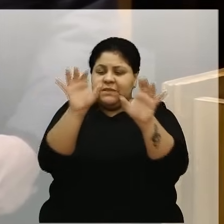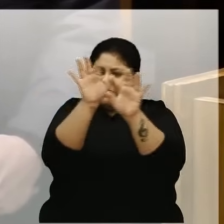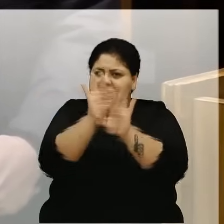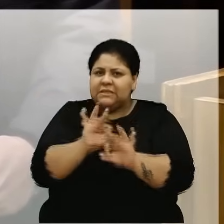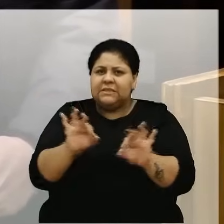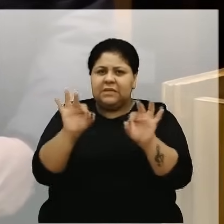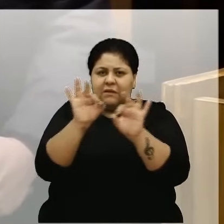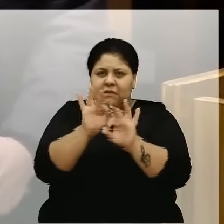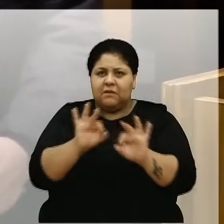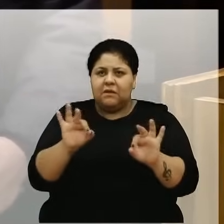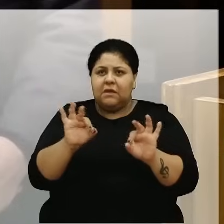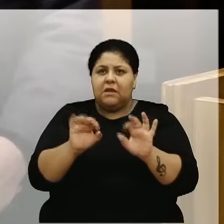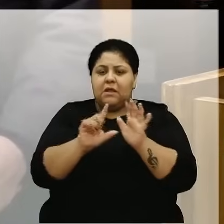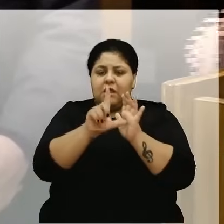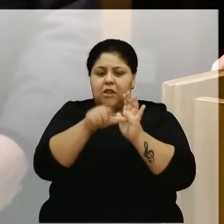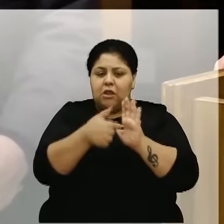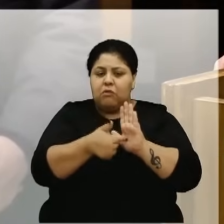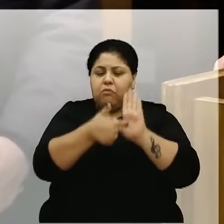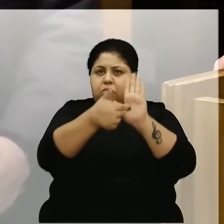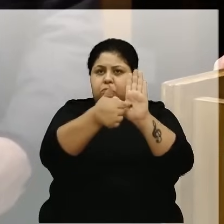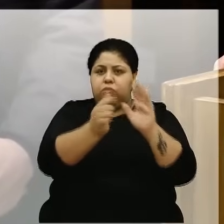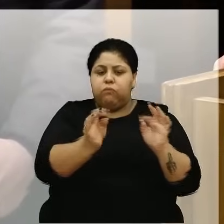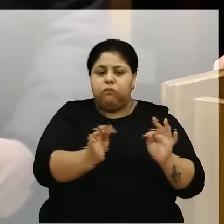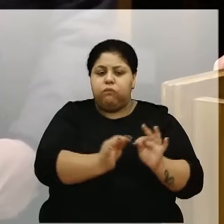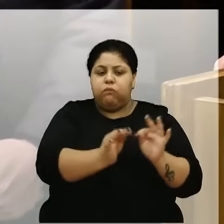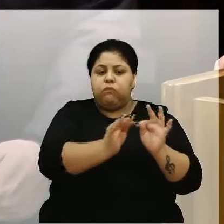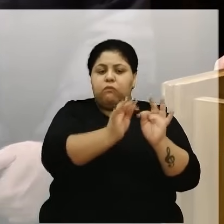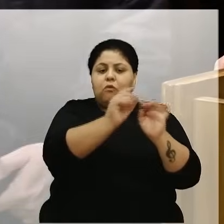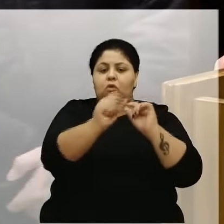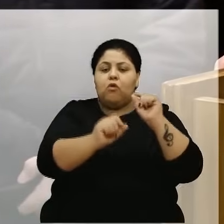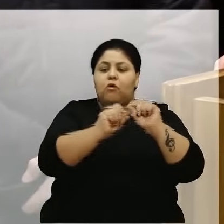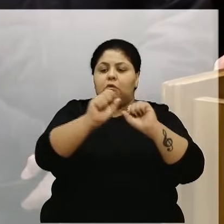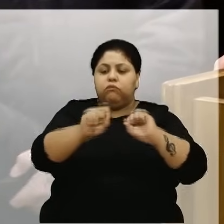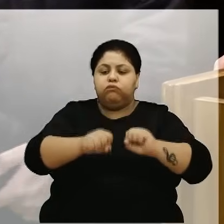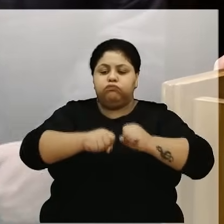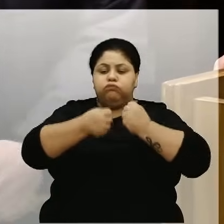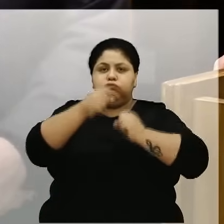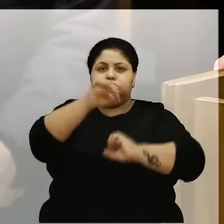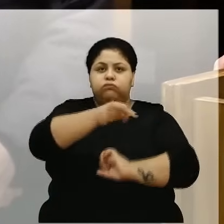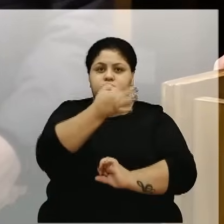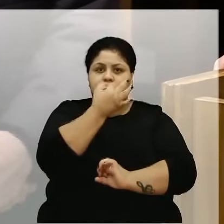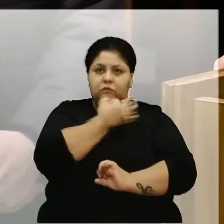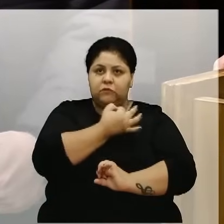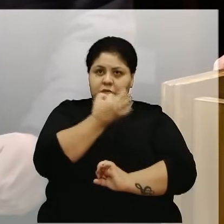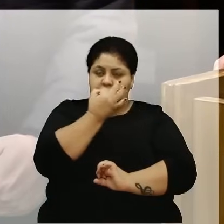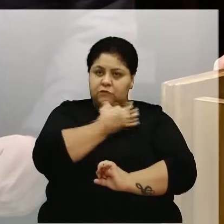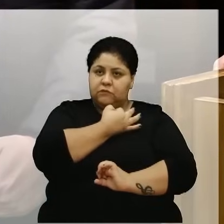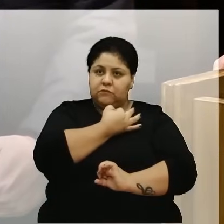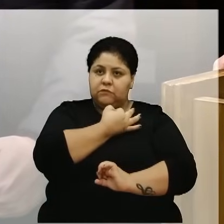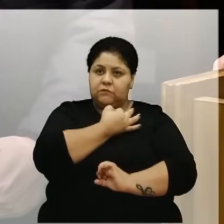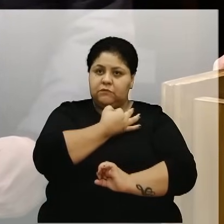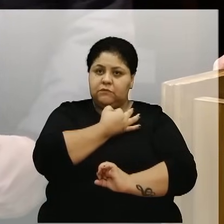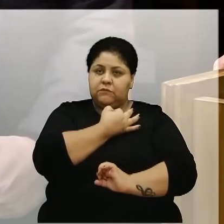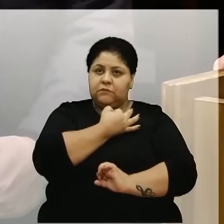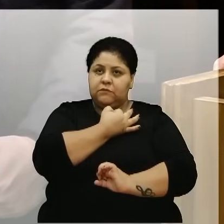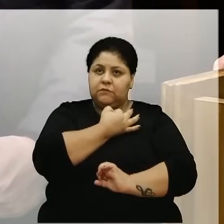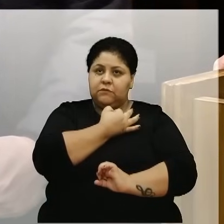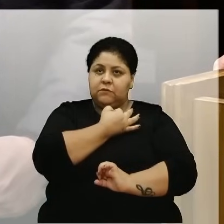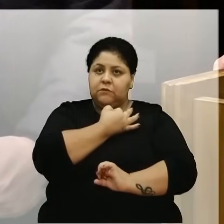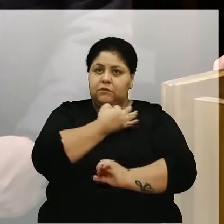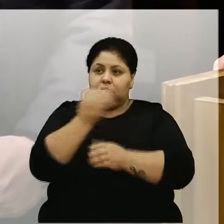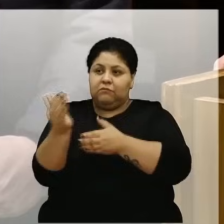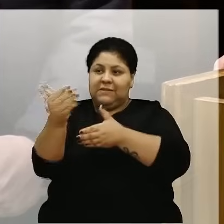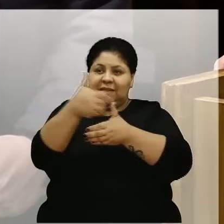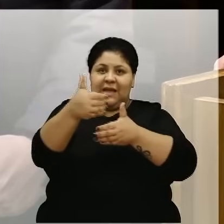pois o Boldo vai apresentar tecnicamente o que nós estamos enfrentando em Caxias do Sul no que tange a questão do